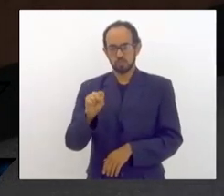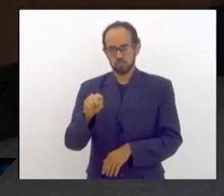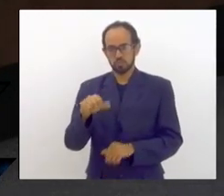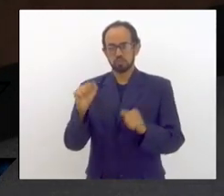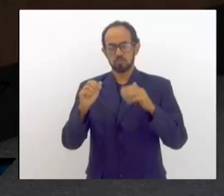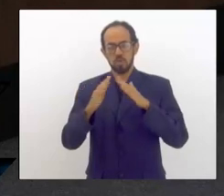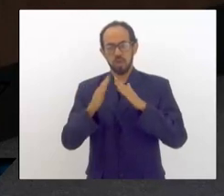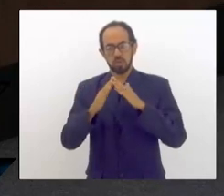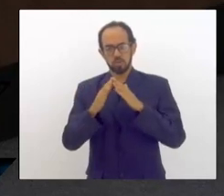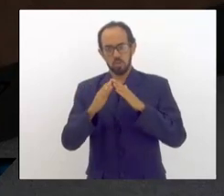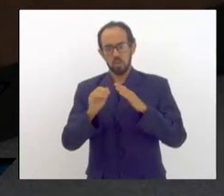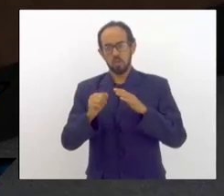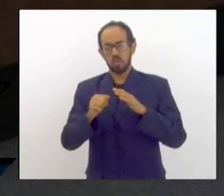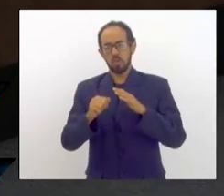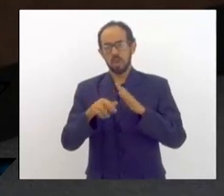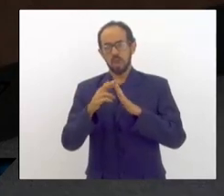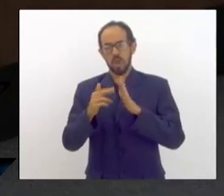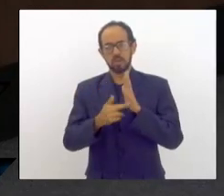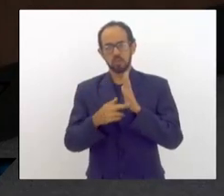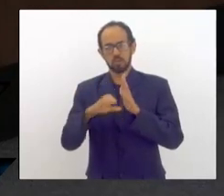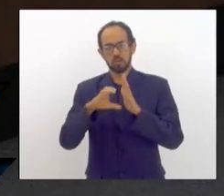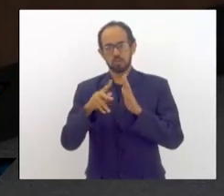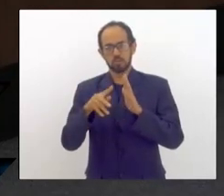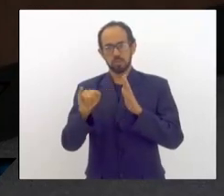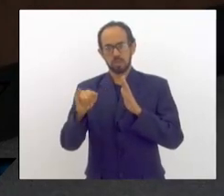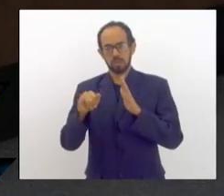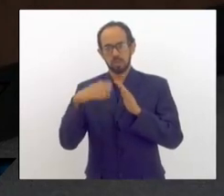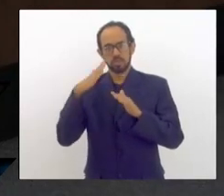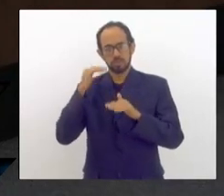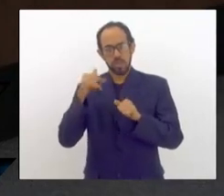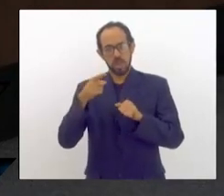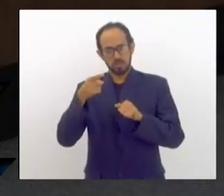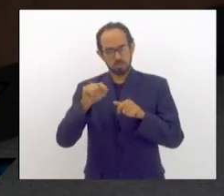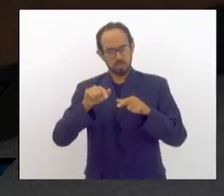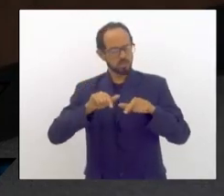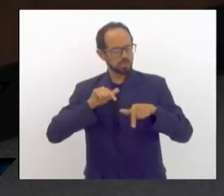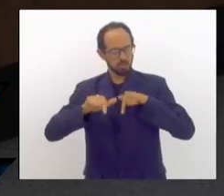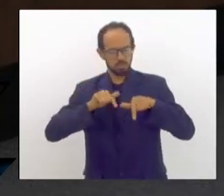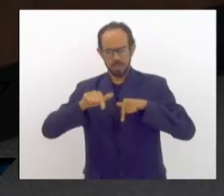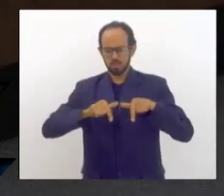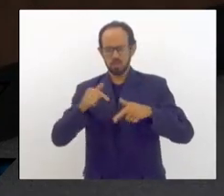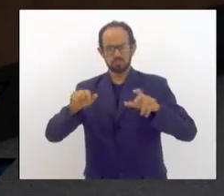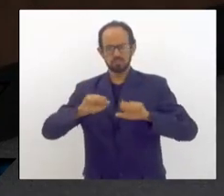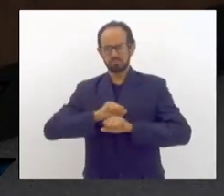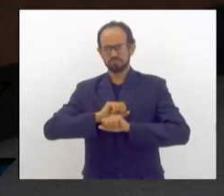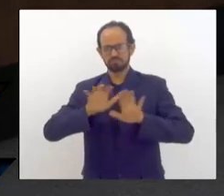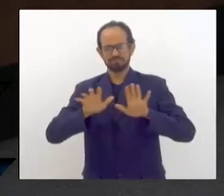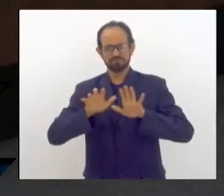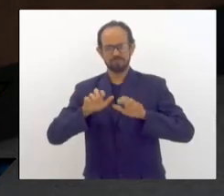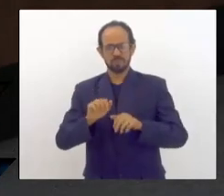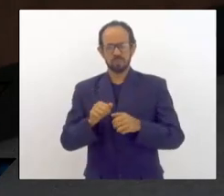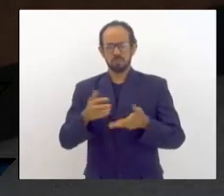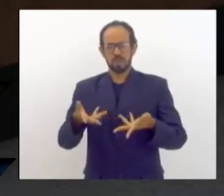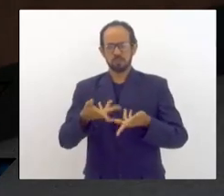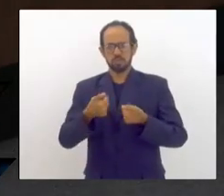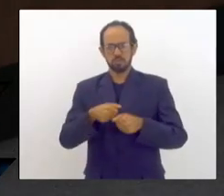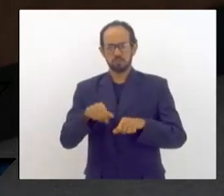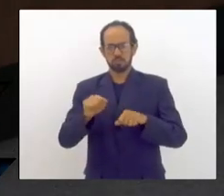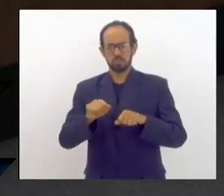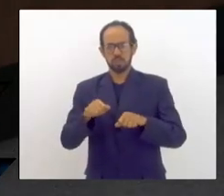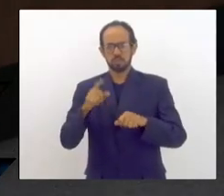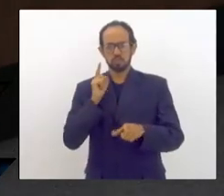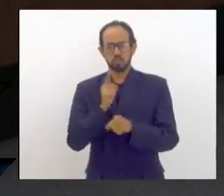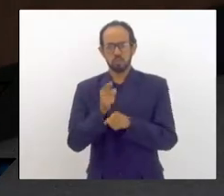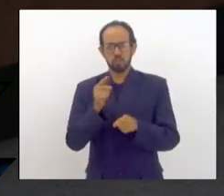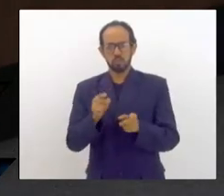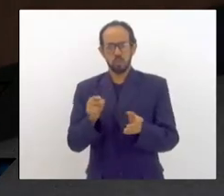morador, deputado eleito, político da cidade de Petrópolis, atuou brilhantemente na comissão. Nós encontramos cestas básicas